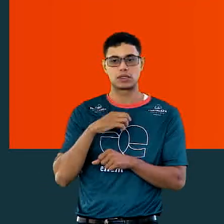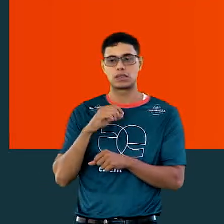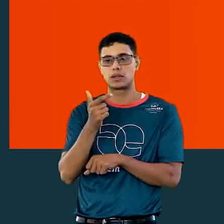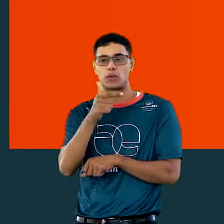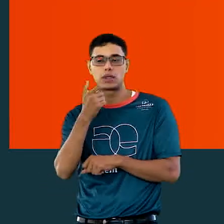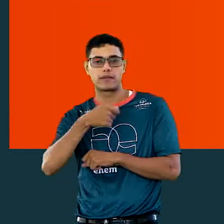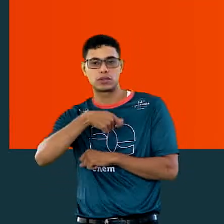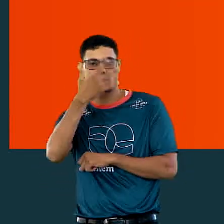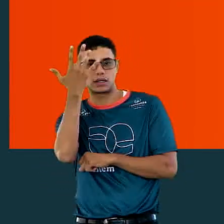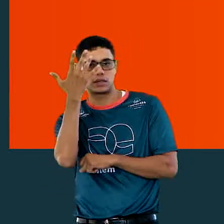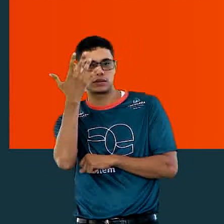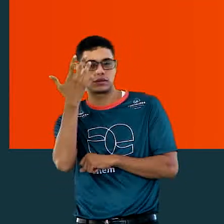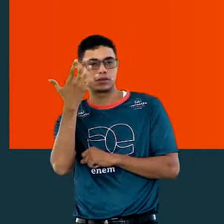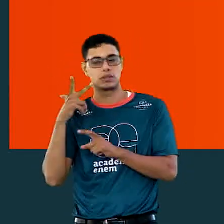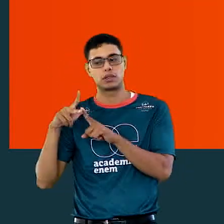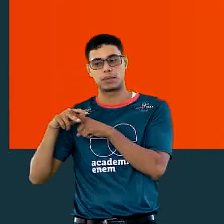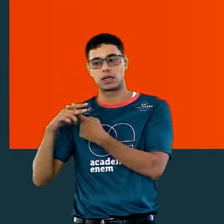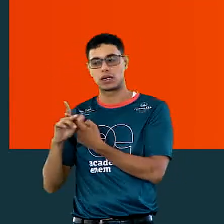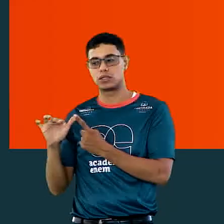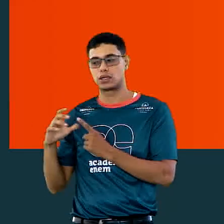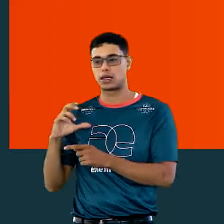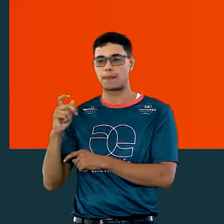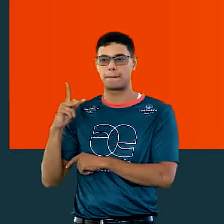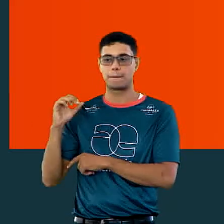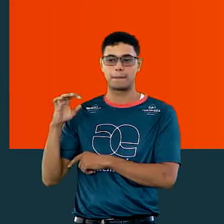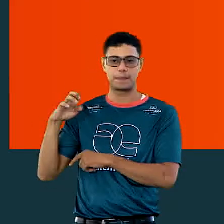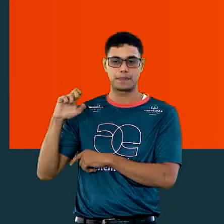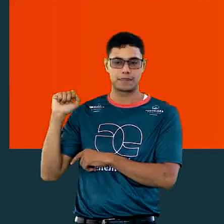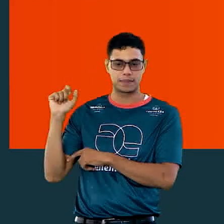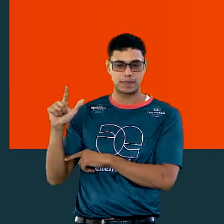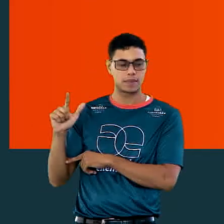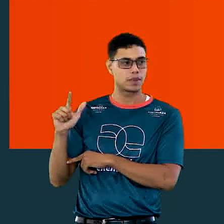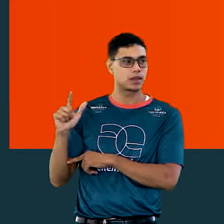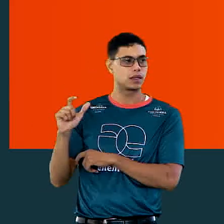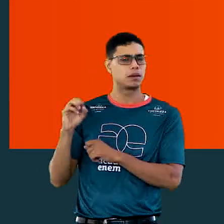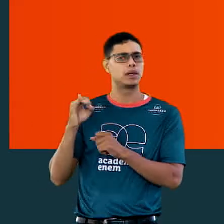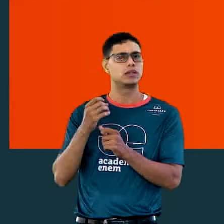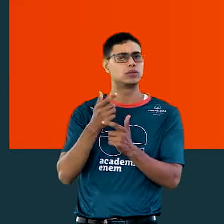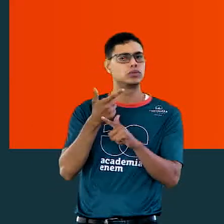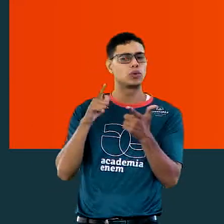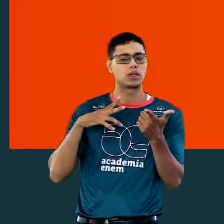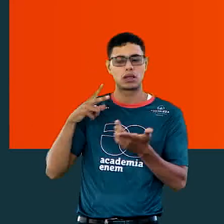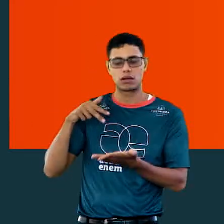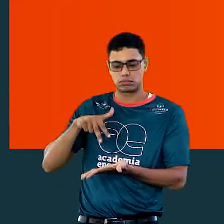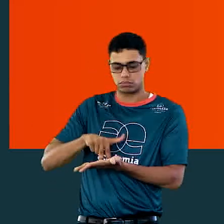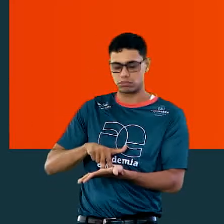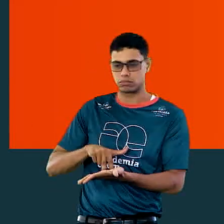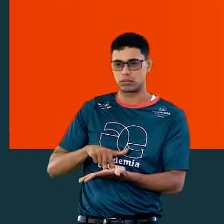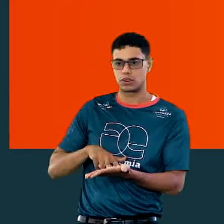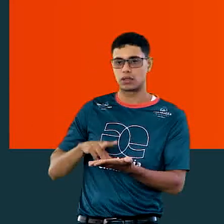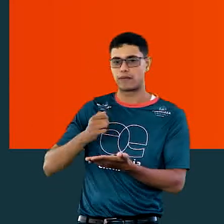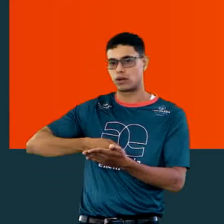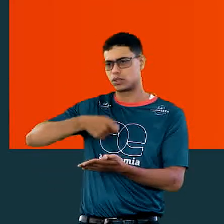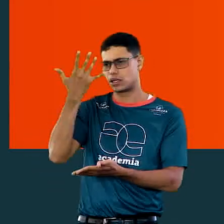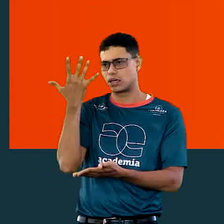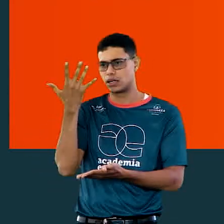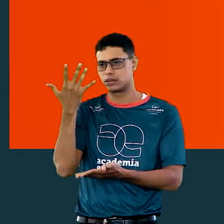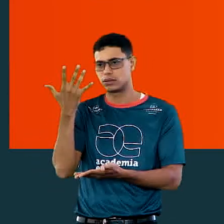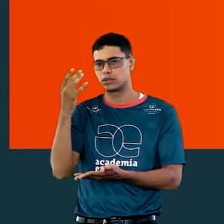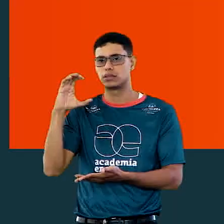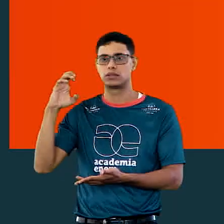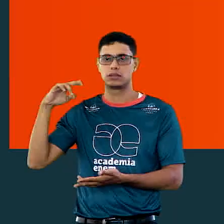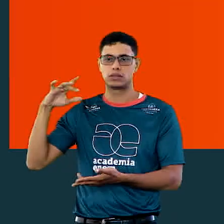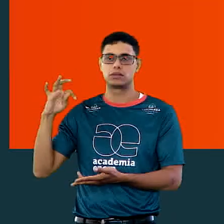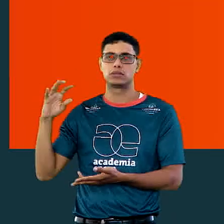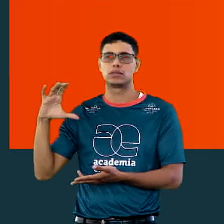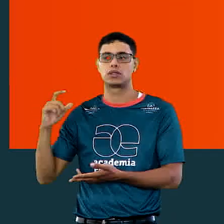velocidade? Aí a mecânica é só a potencial. Professor, se eu estiver no solo e só tiver velocidade? Eu tenho cinética,